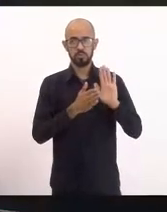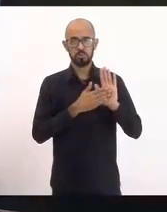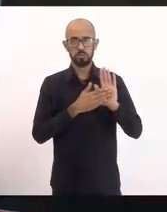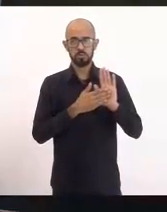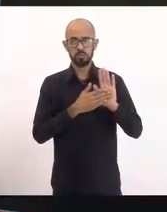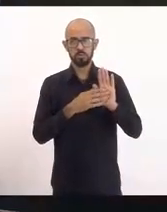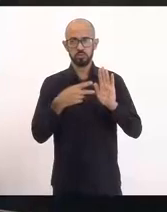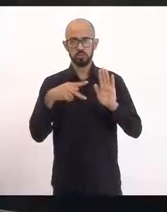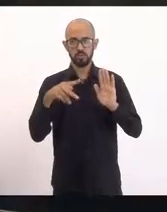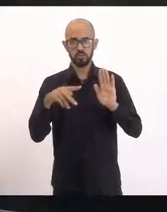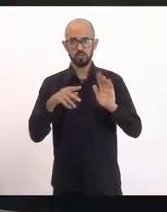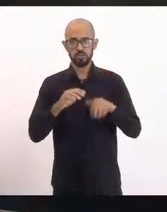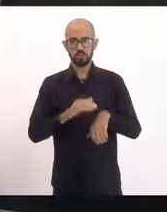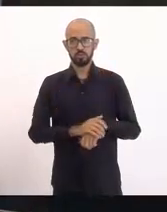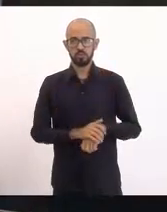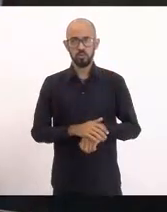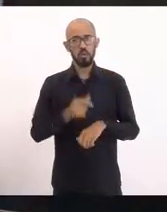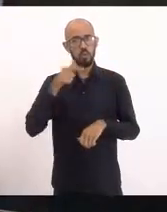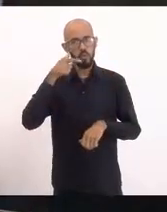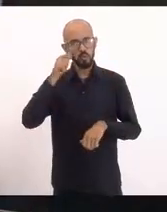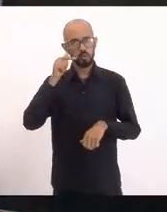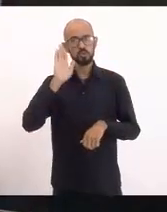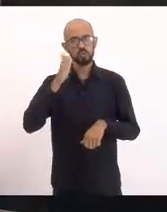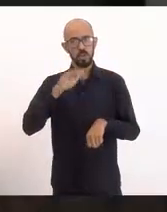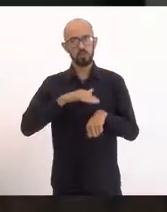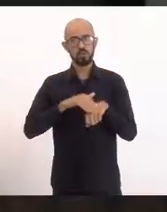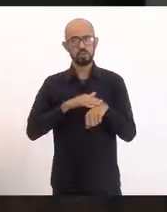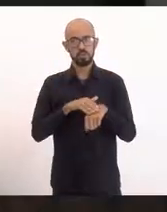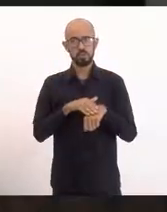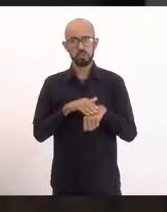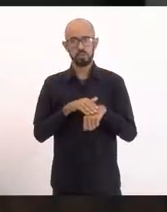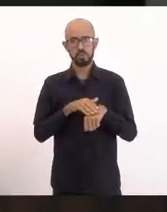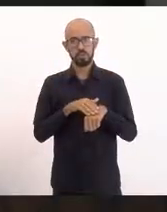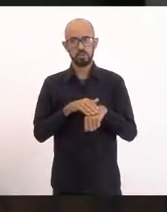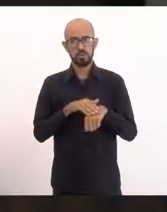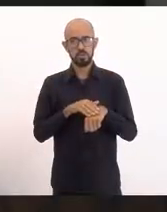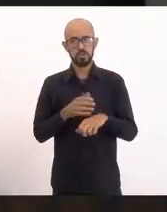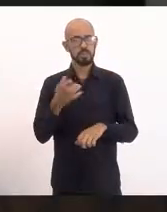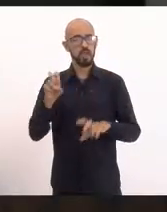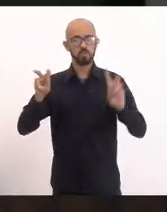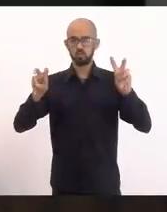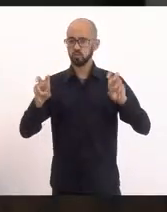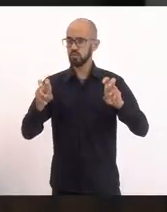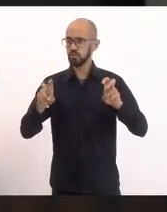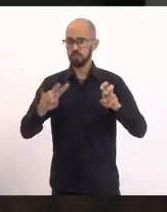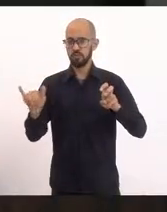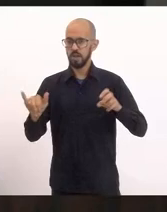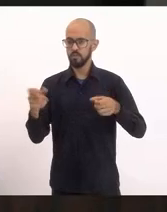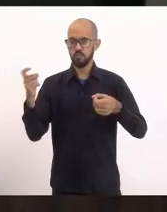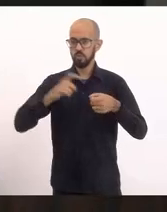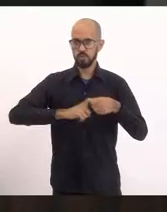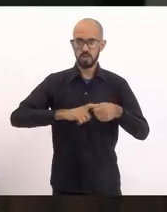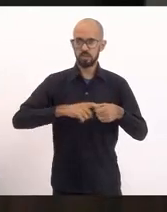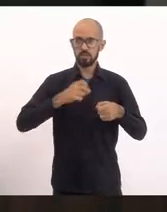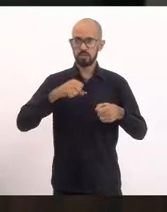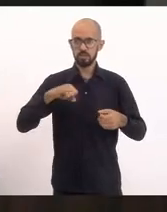Eu ontem já conversei com alguns. Essa matéria não irá retornar. Se chegar uma mensagem aqui com